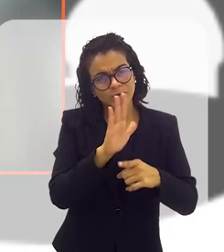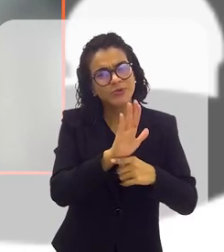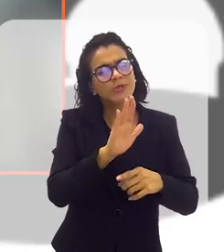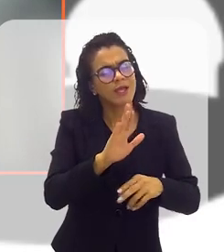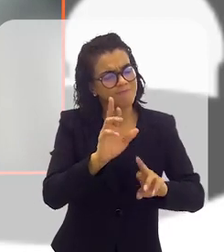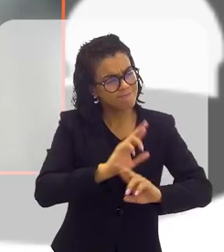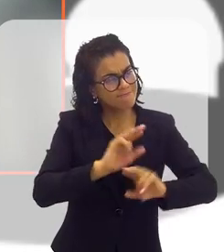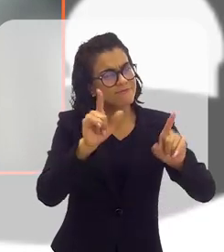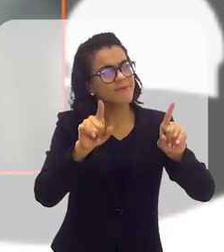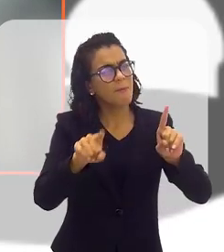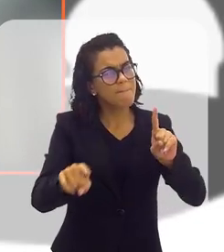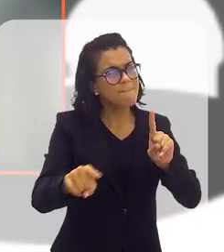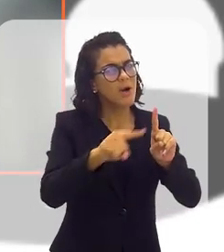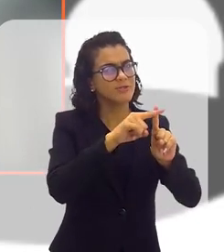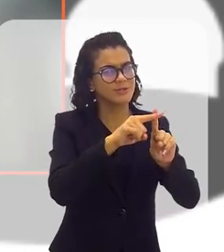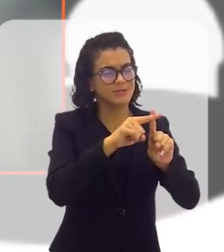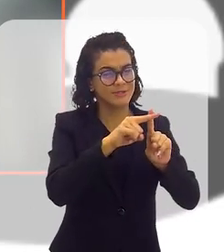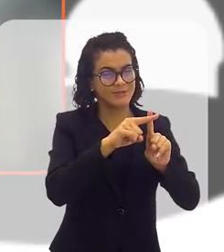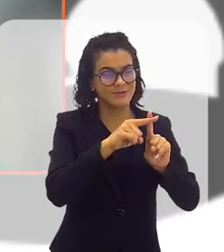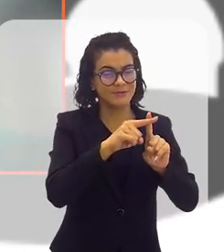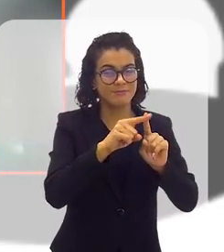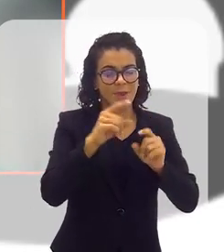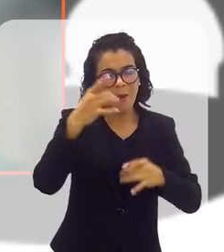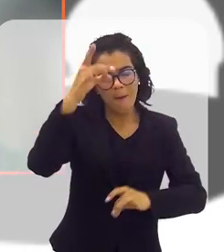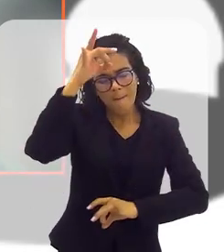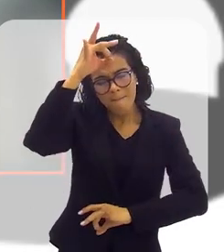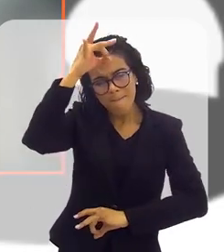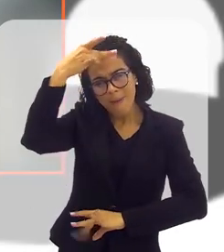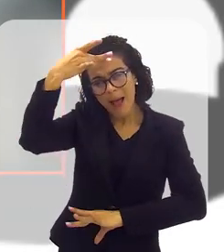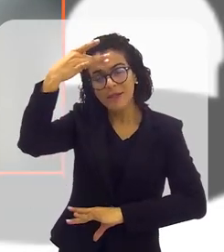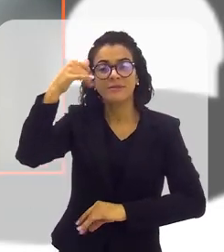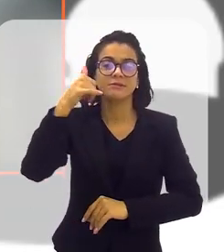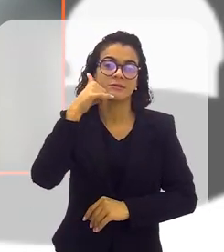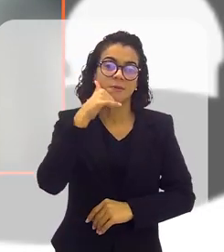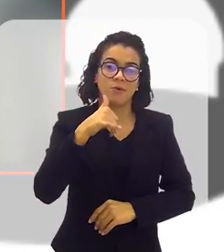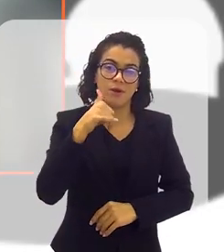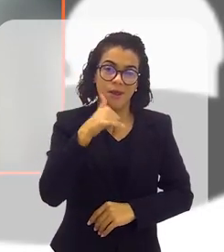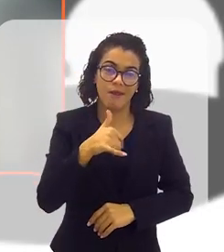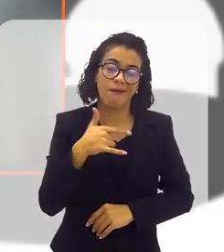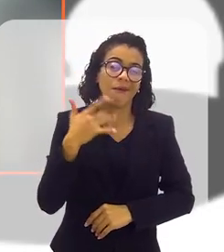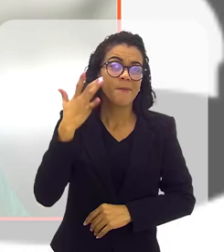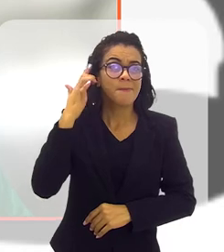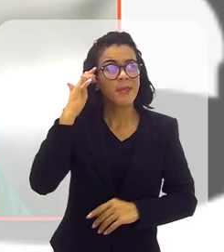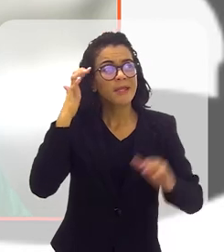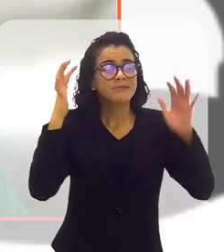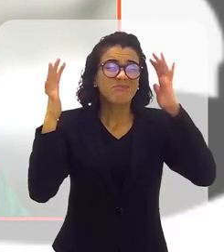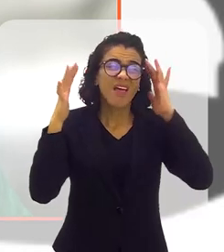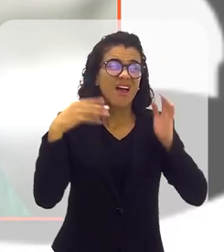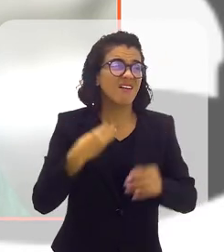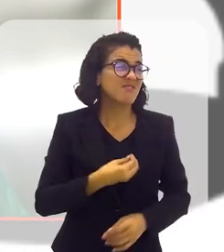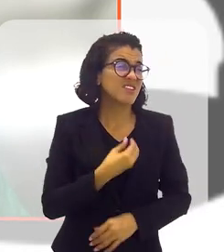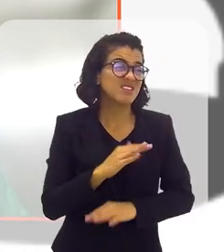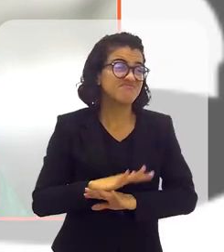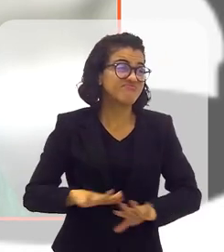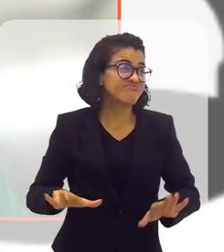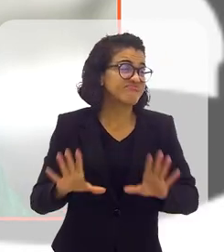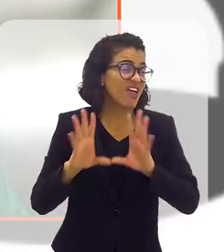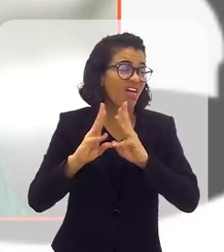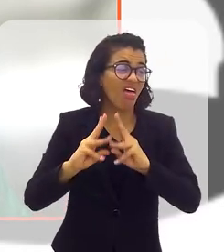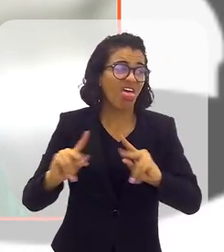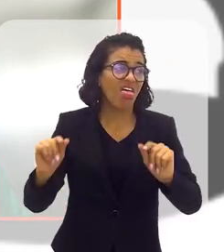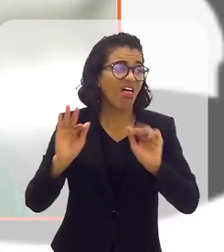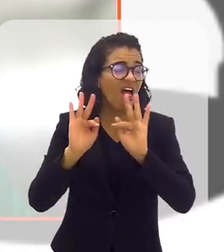a diferença também, positivamente, né, no despertar dessa mulher que acha que a vida acabou, mas que,